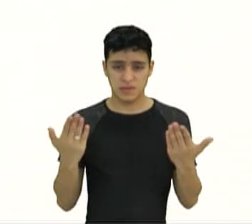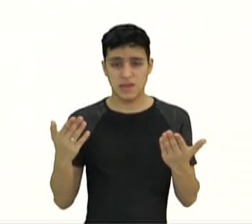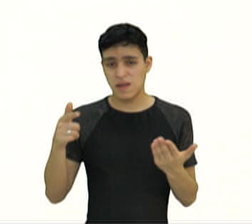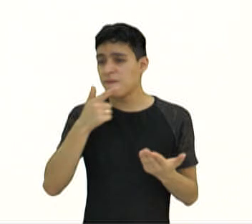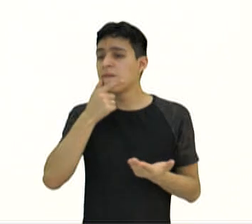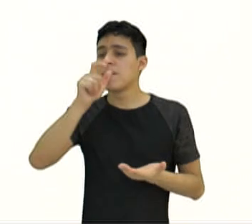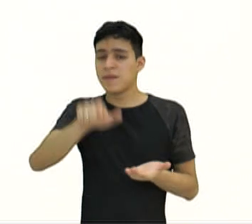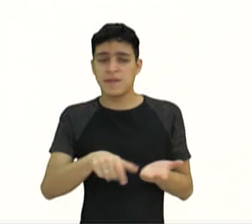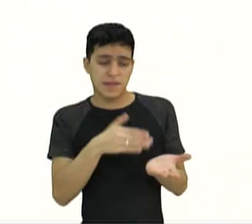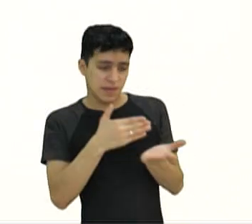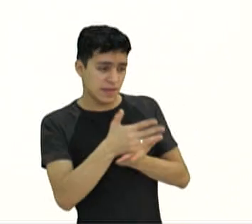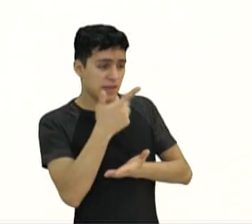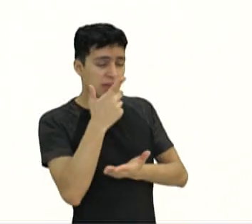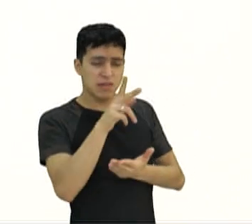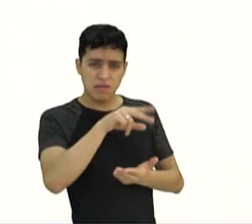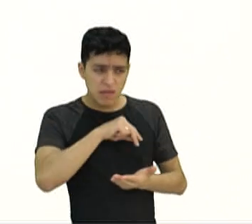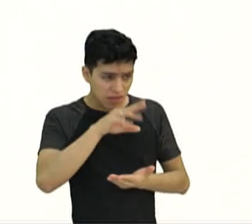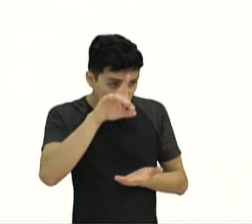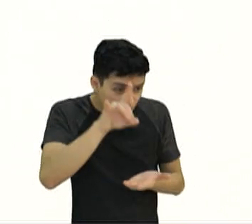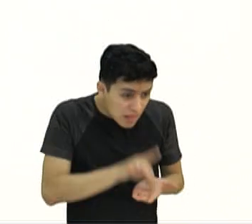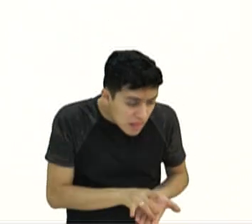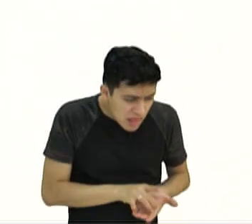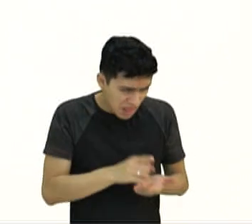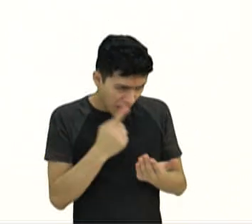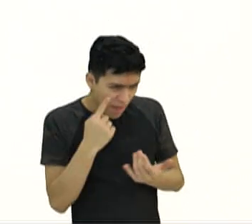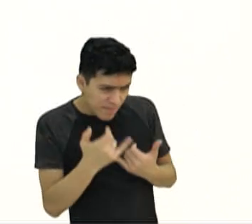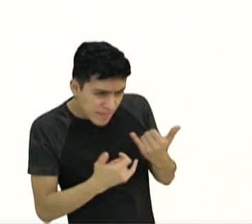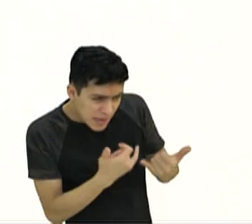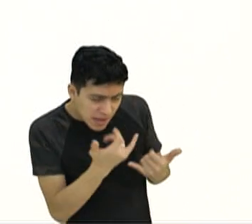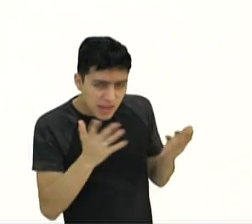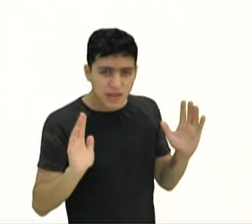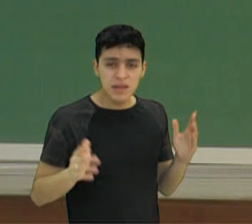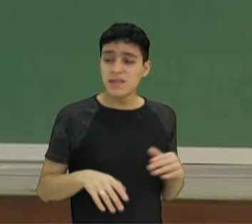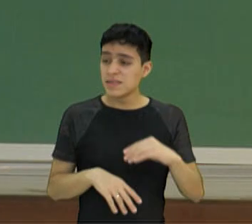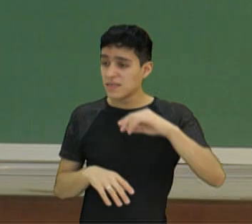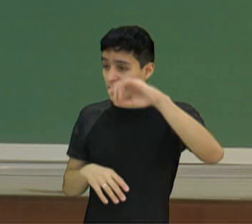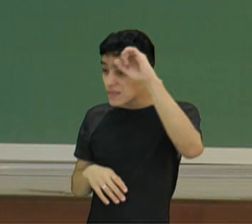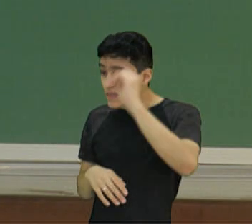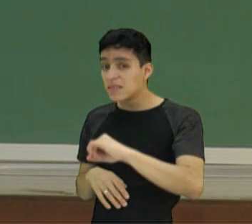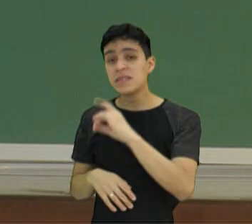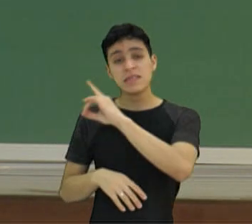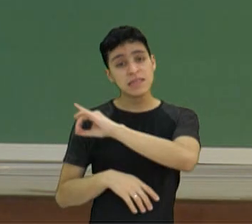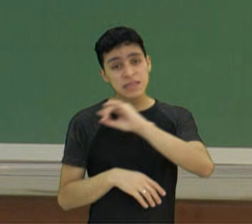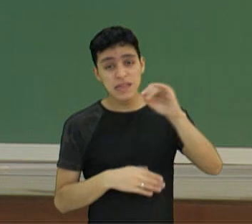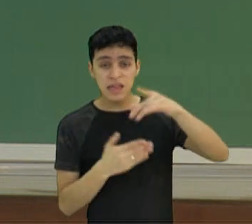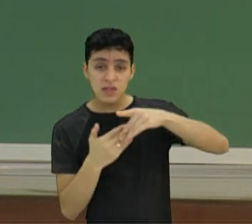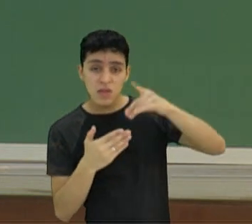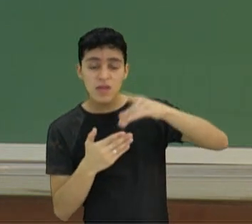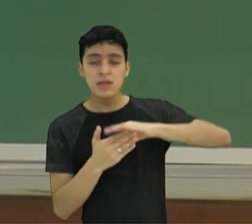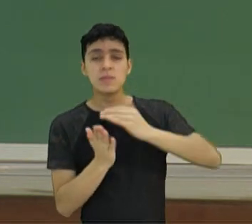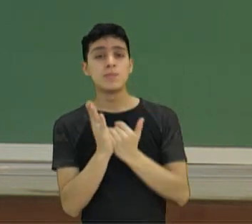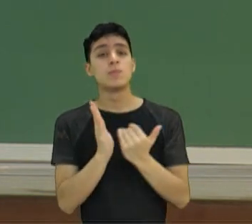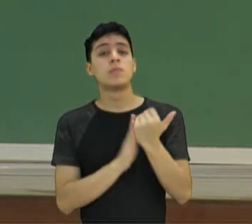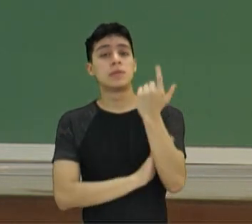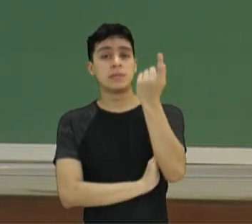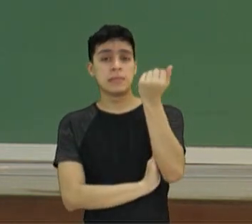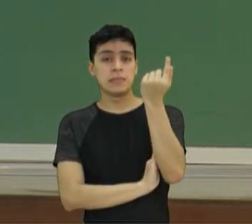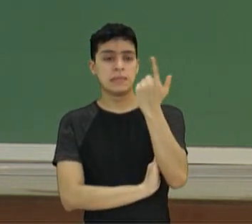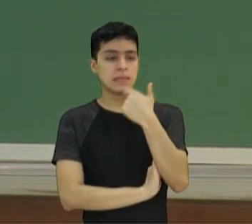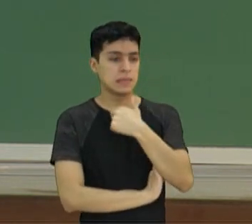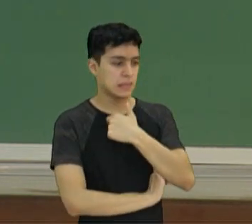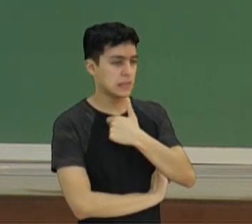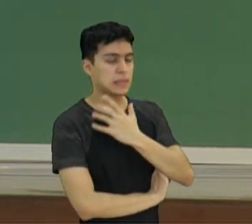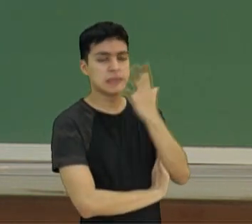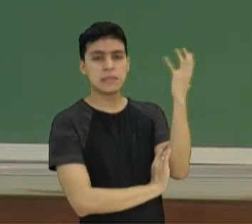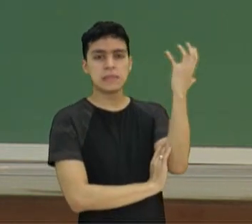falando assim: você está brincando, né, por ter achado a carteira. Sim, e $100? Isso é muito dinheiro. Eu ficaria